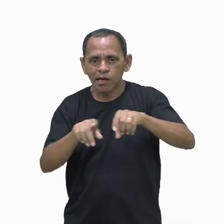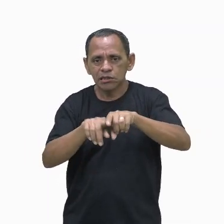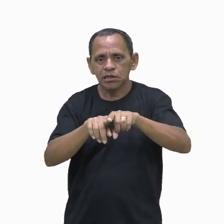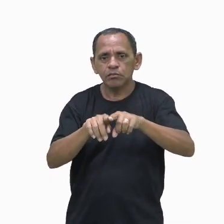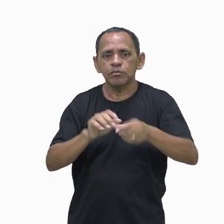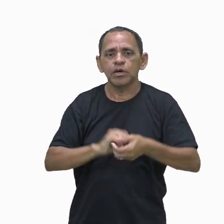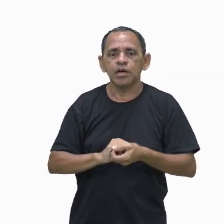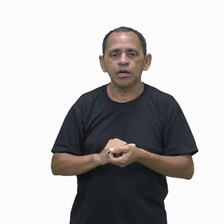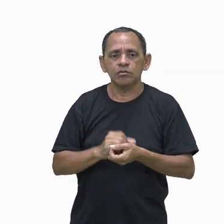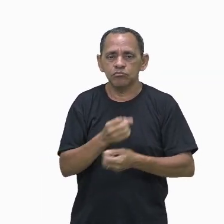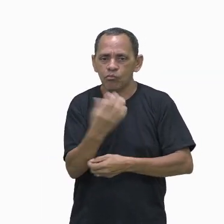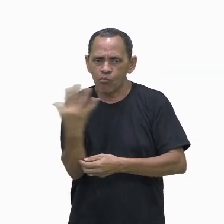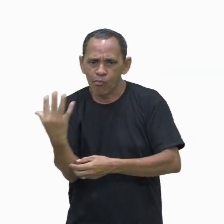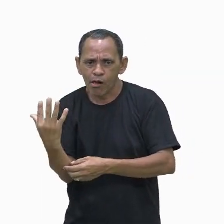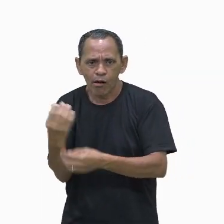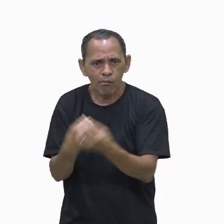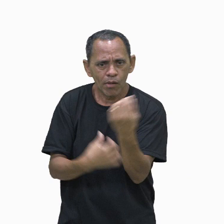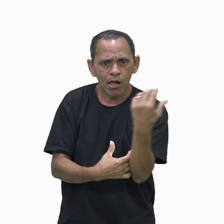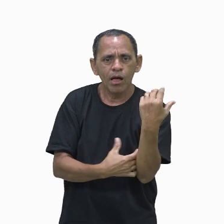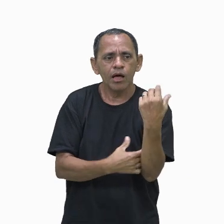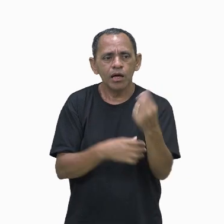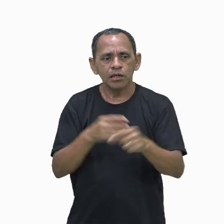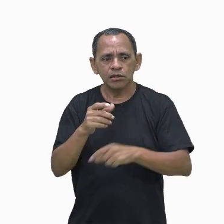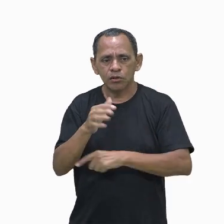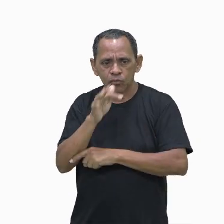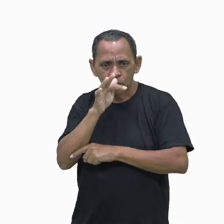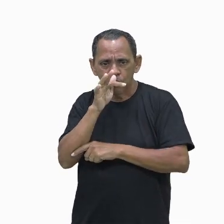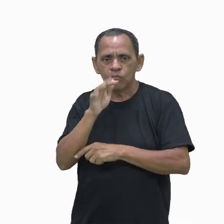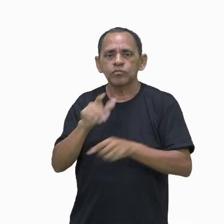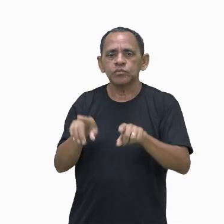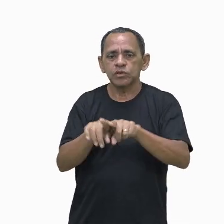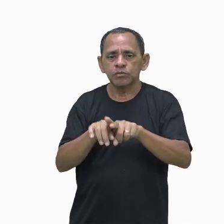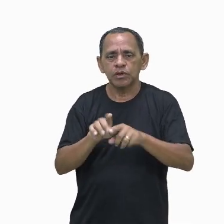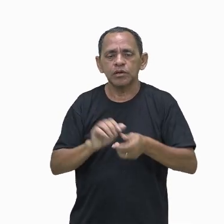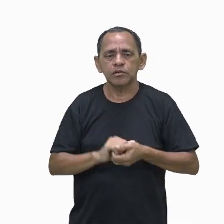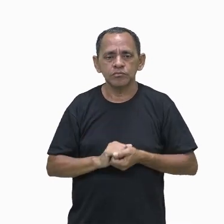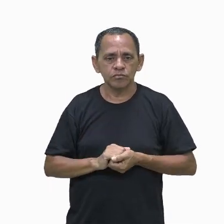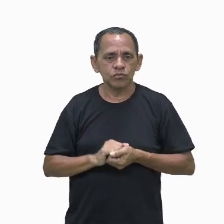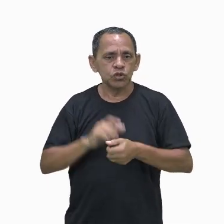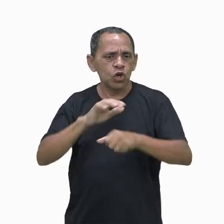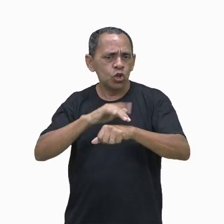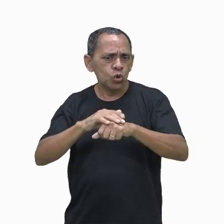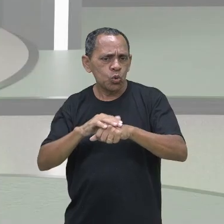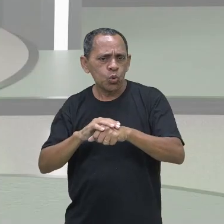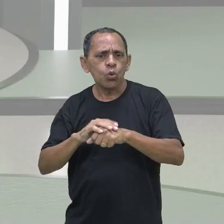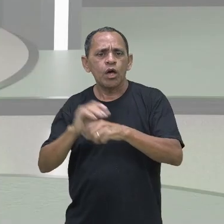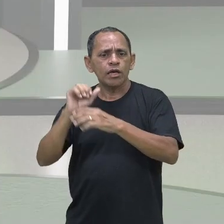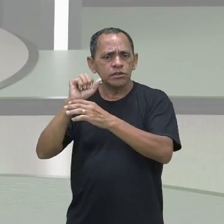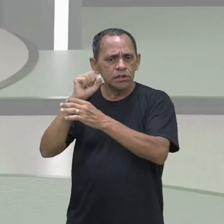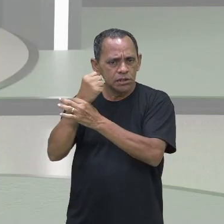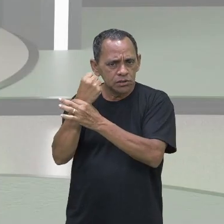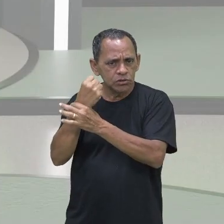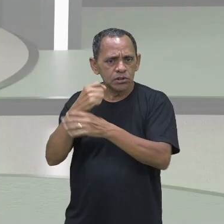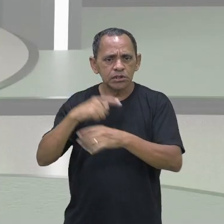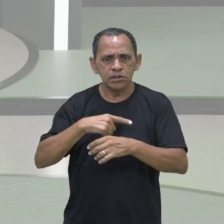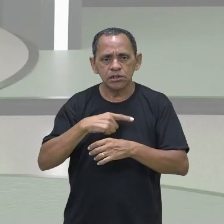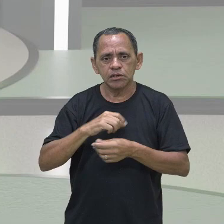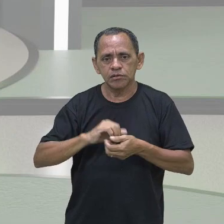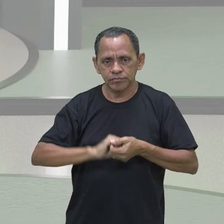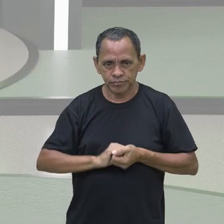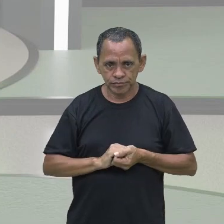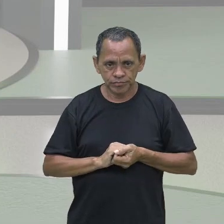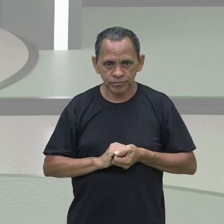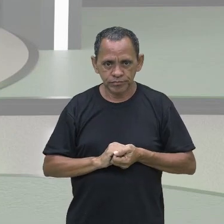contra a perda de água e danos mecânicos e infecções, né? Essa aí é a classificação